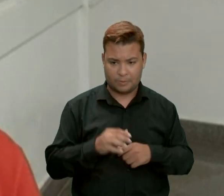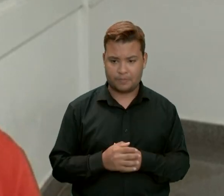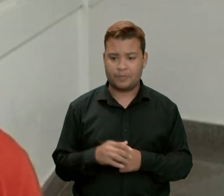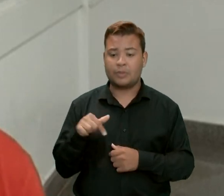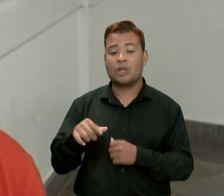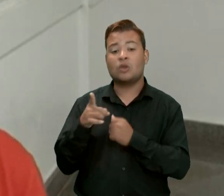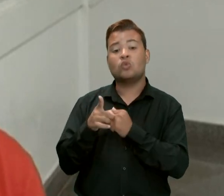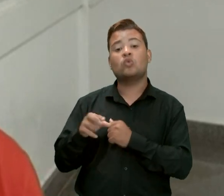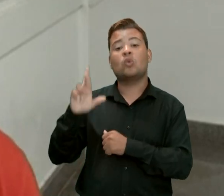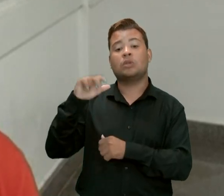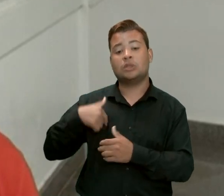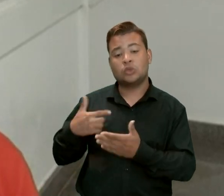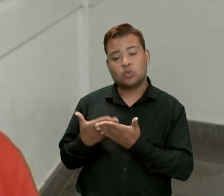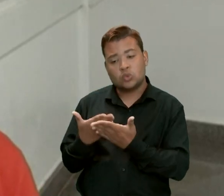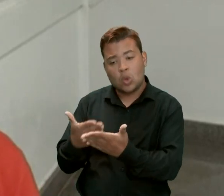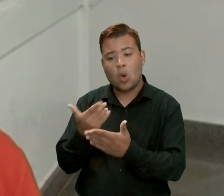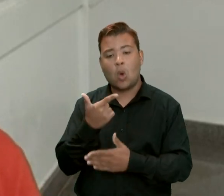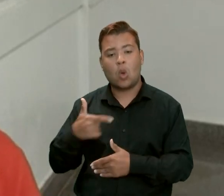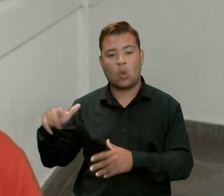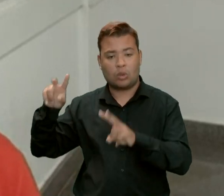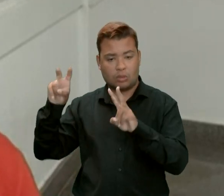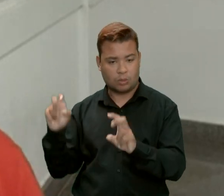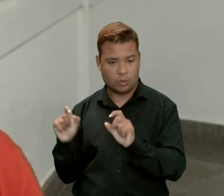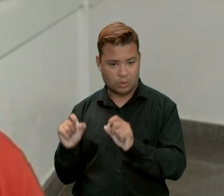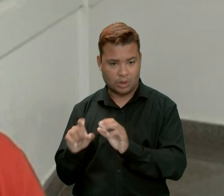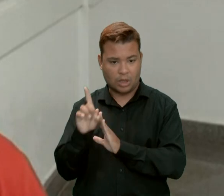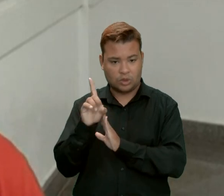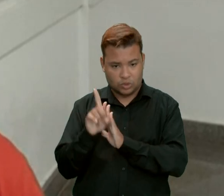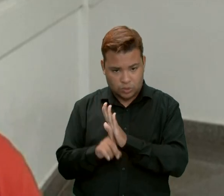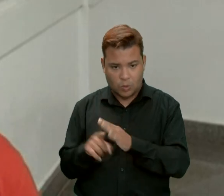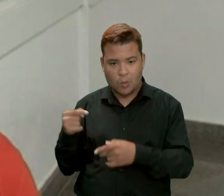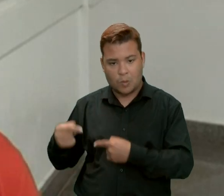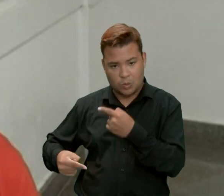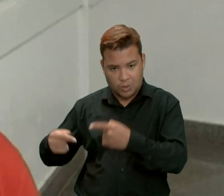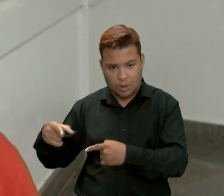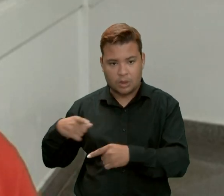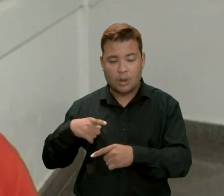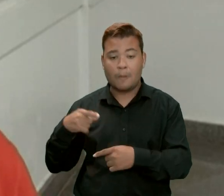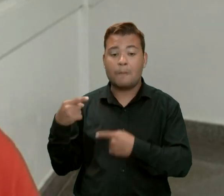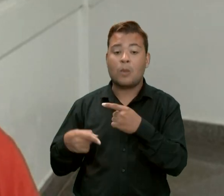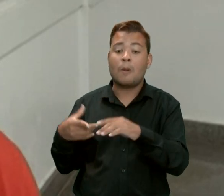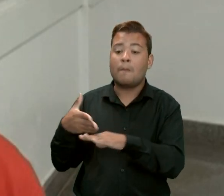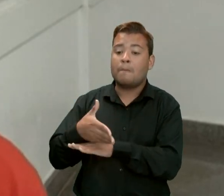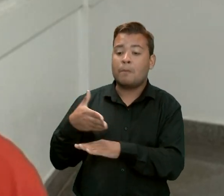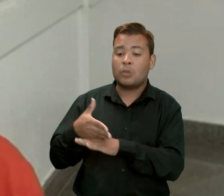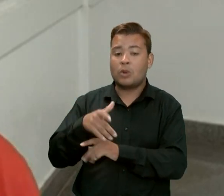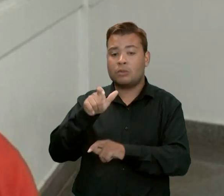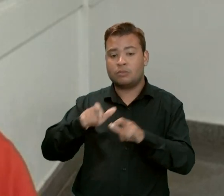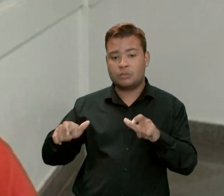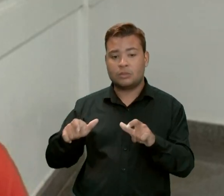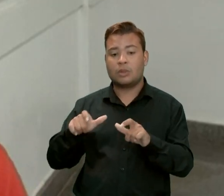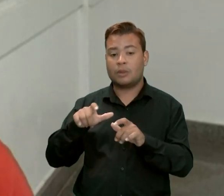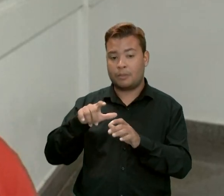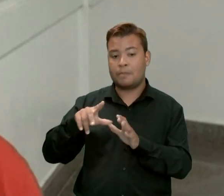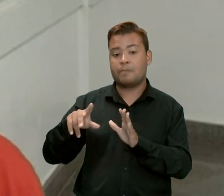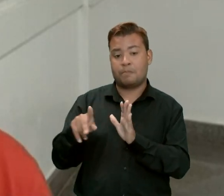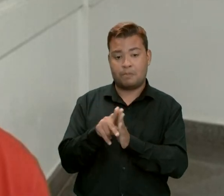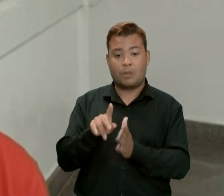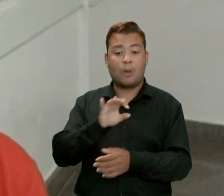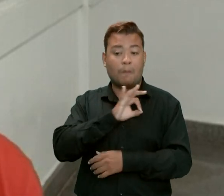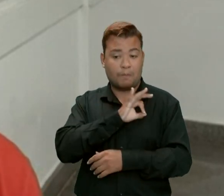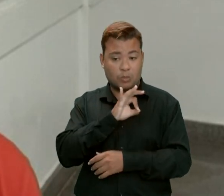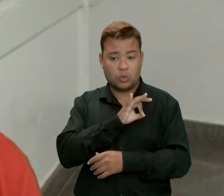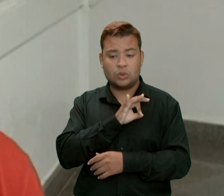outra tarefa. Eu estou discutindo direitos políticos, participação política de agentes da força, de policiais,